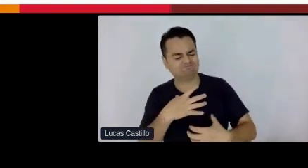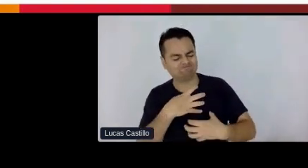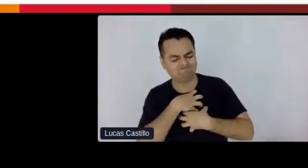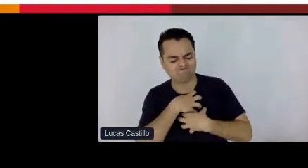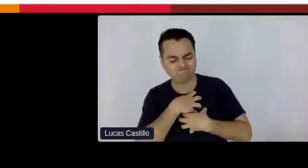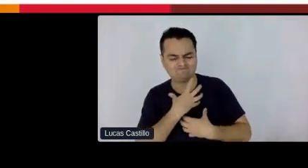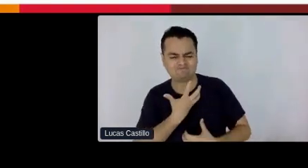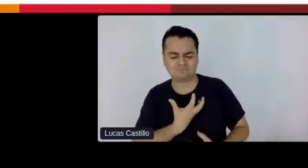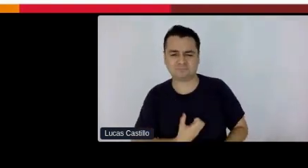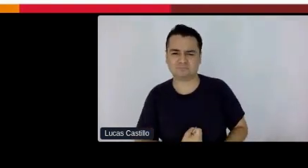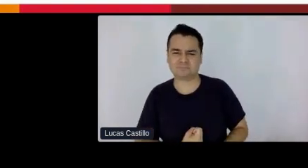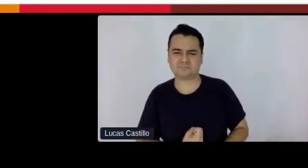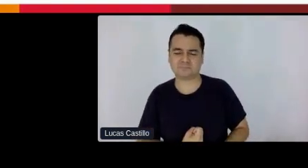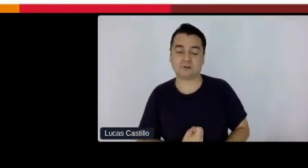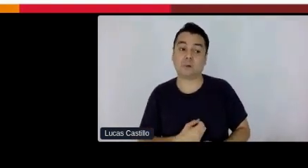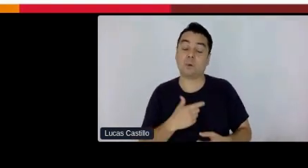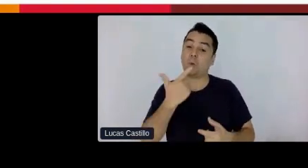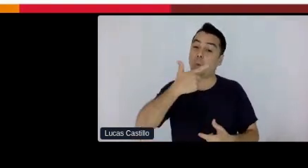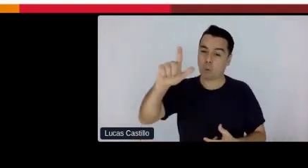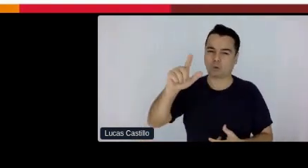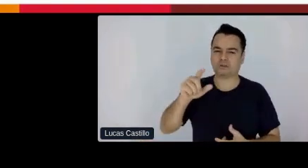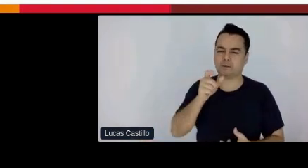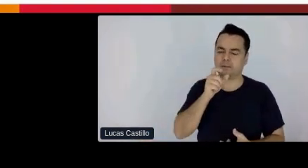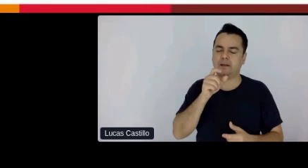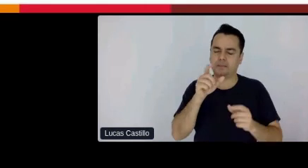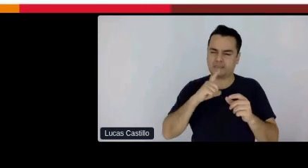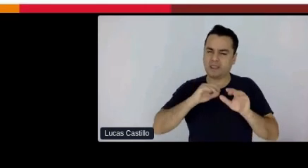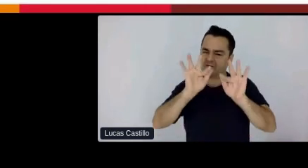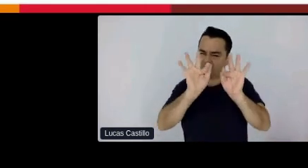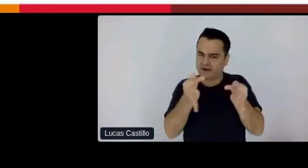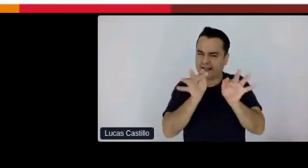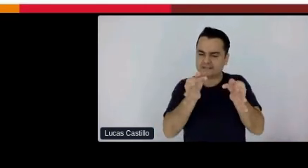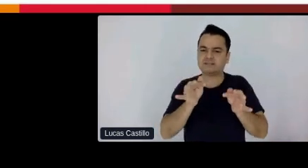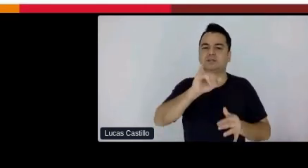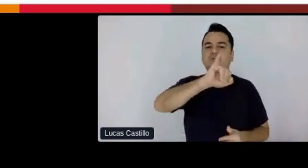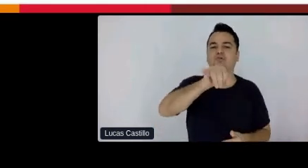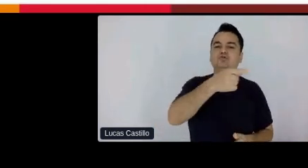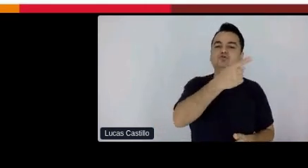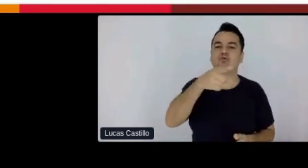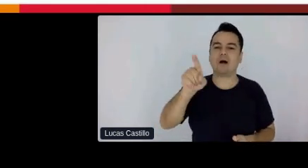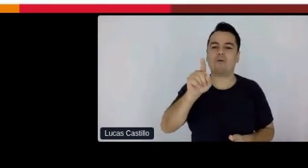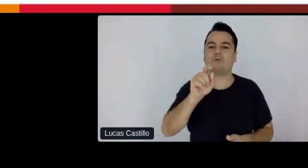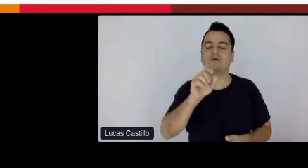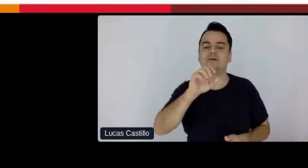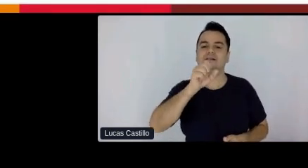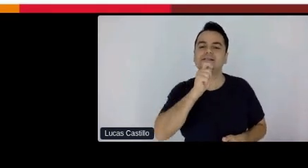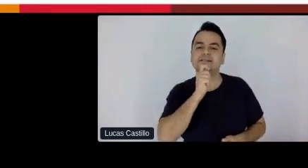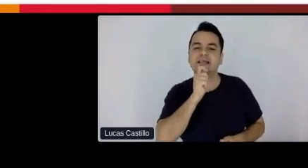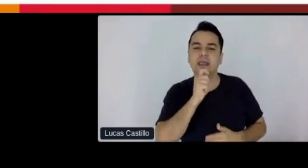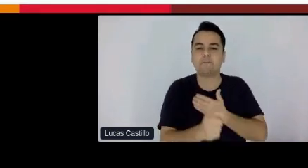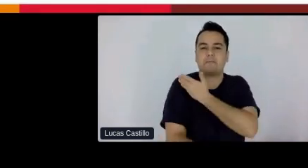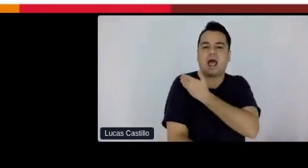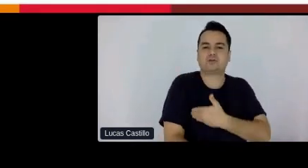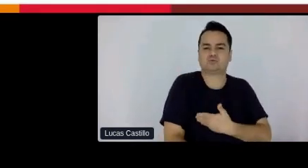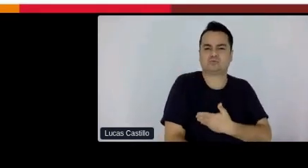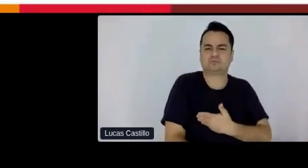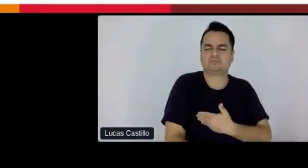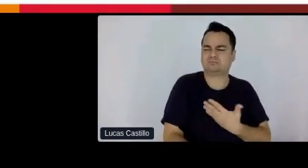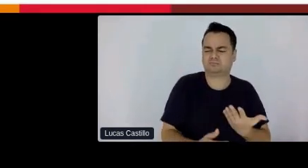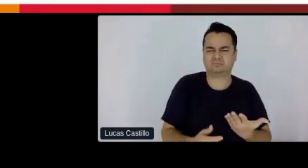Dar um adjuão sem braço. Gente, isso não é legal. Existem pessoas que não têm braço. E não é uma pessoa que